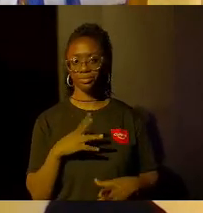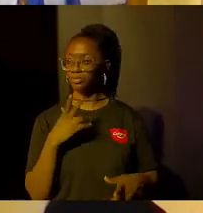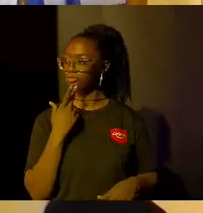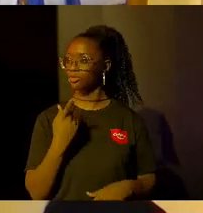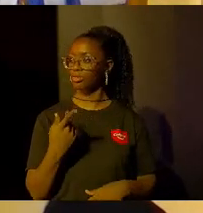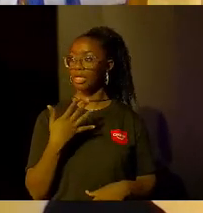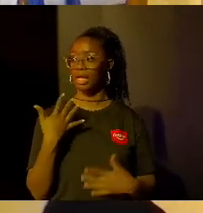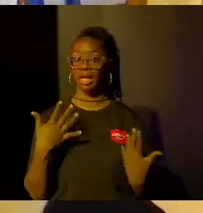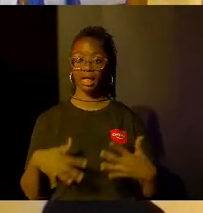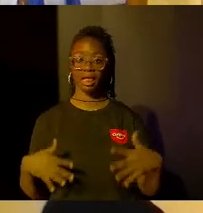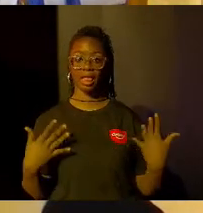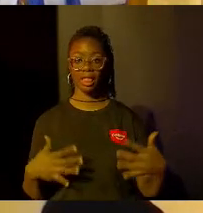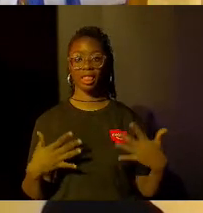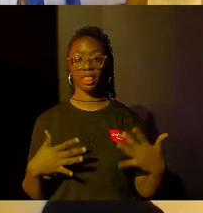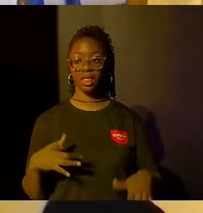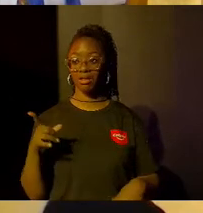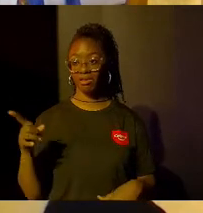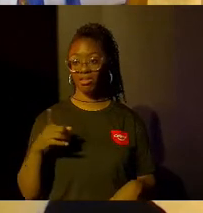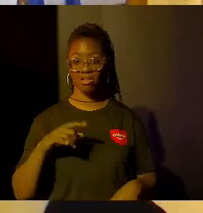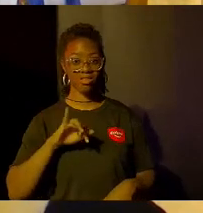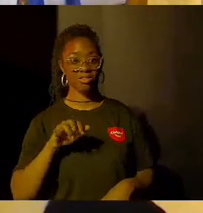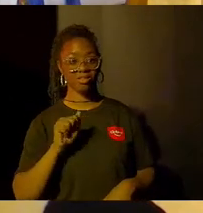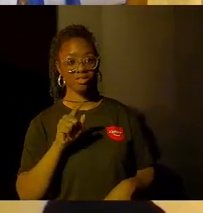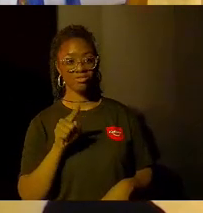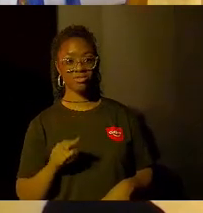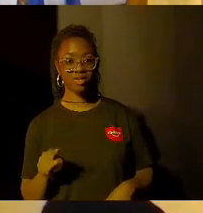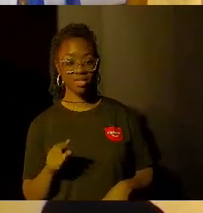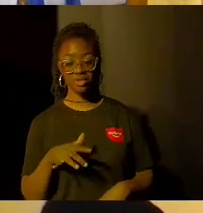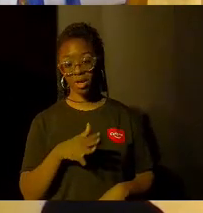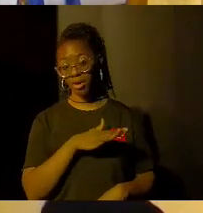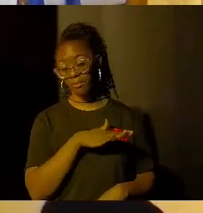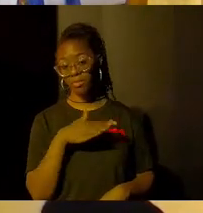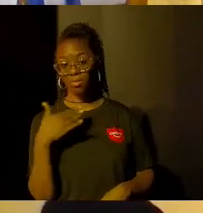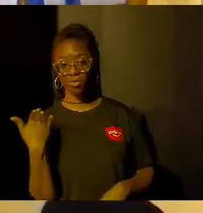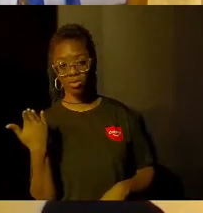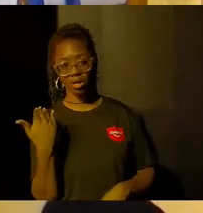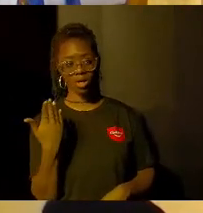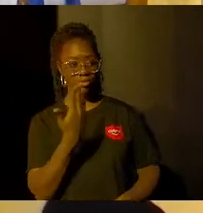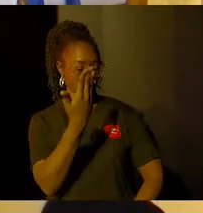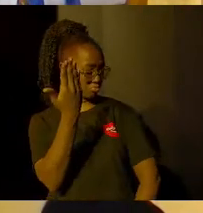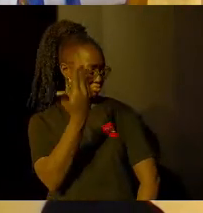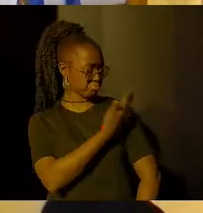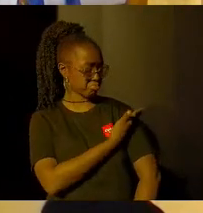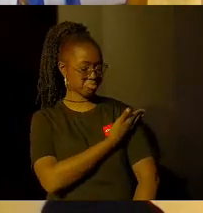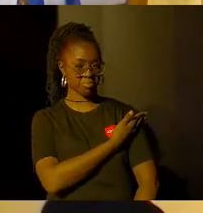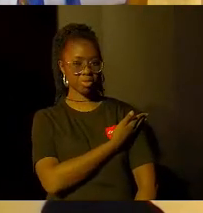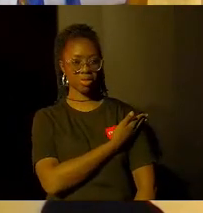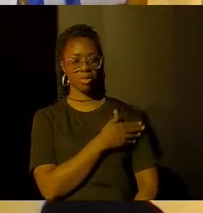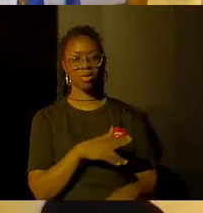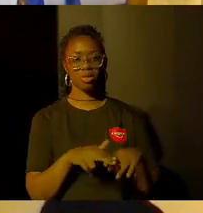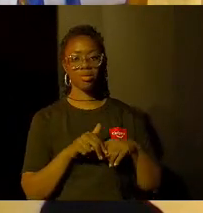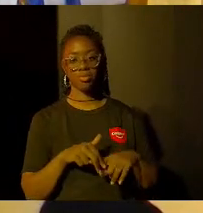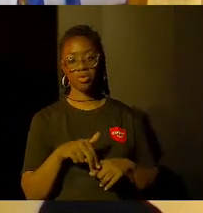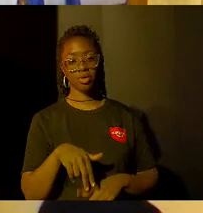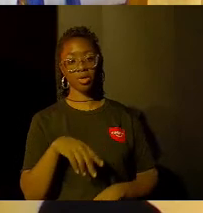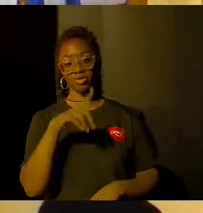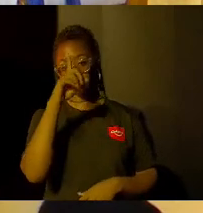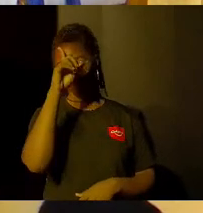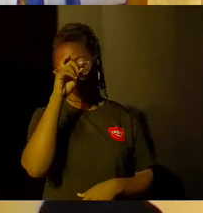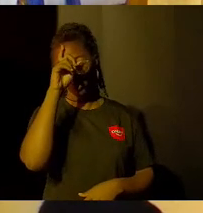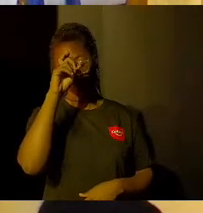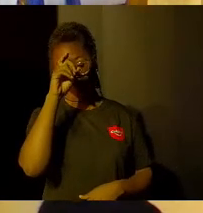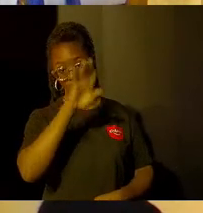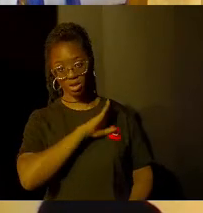caramba não acredito que uma grande diva do Jazz morreu num acidente com braço decepado porque o hospital público branco